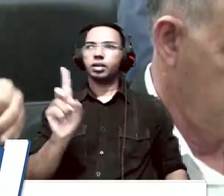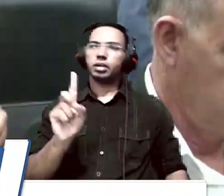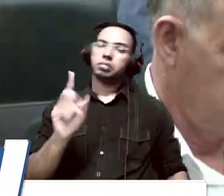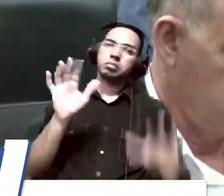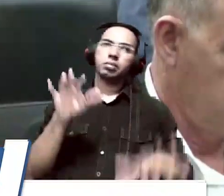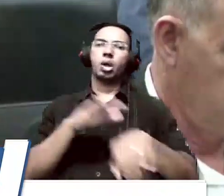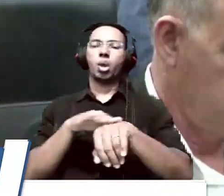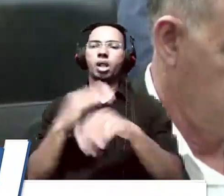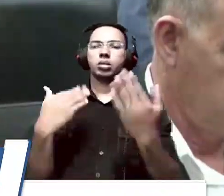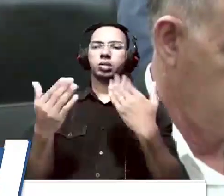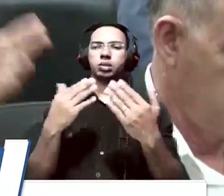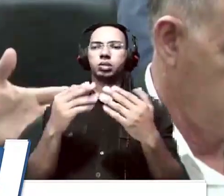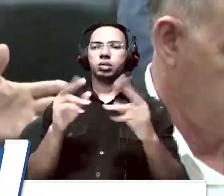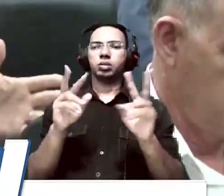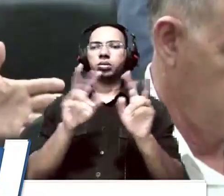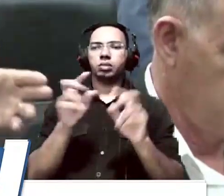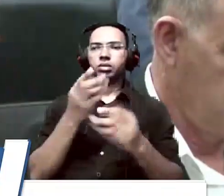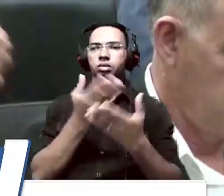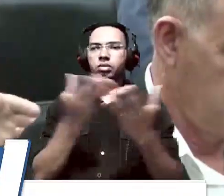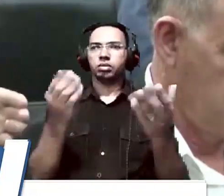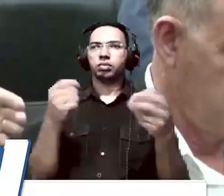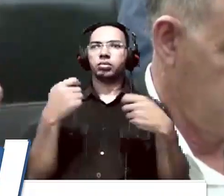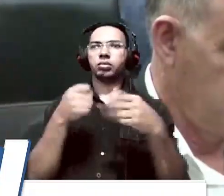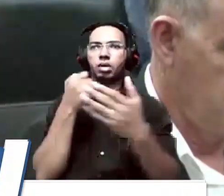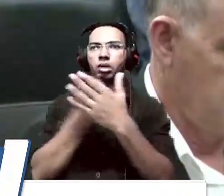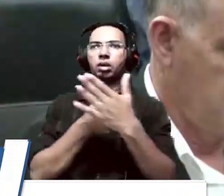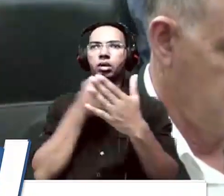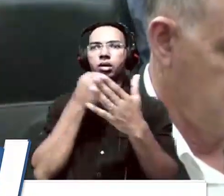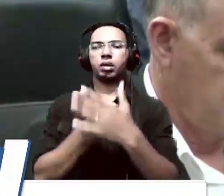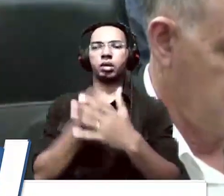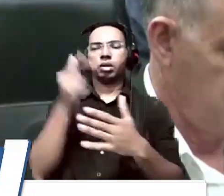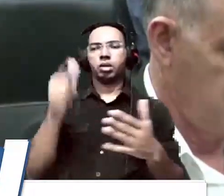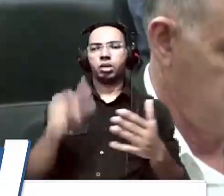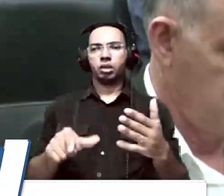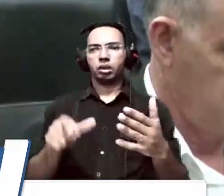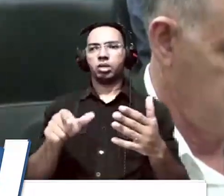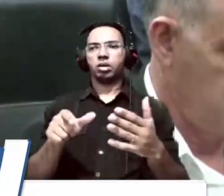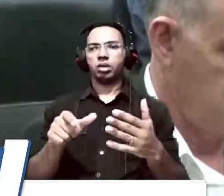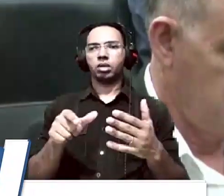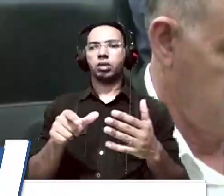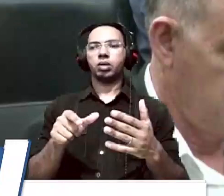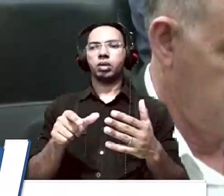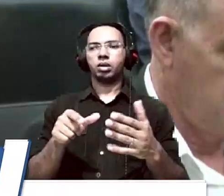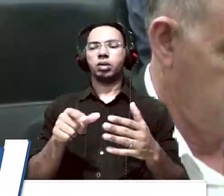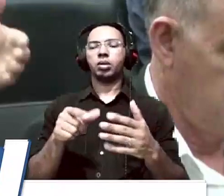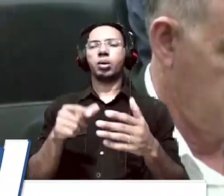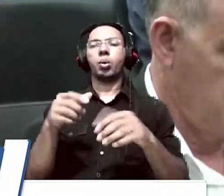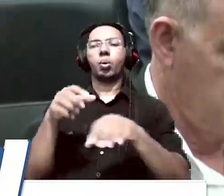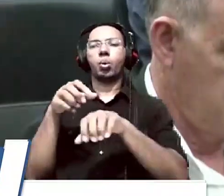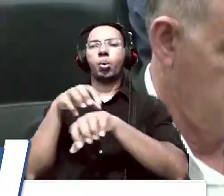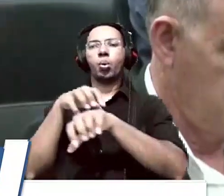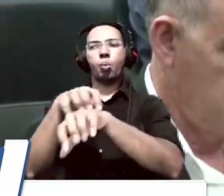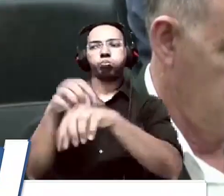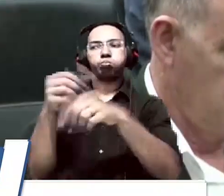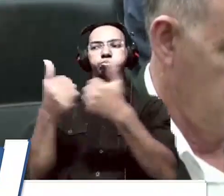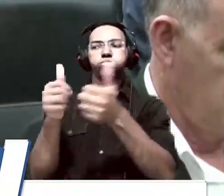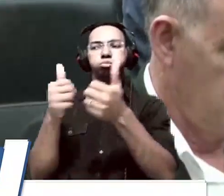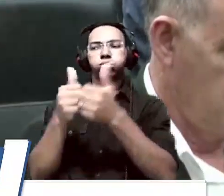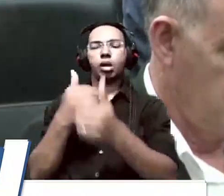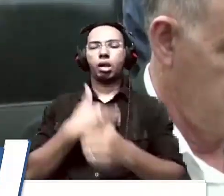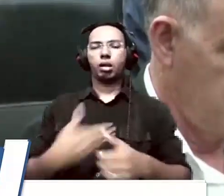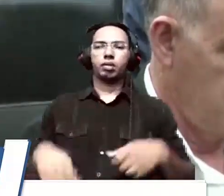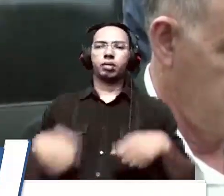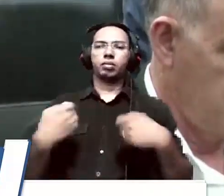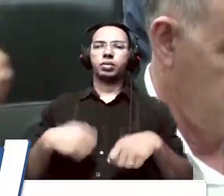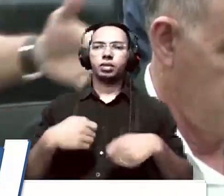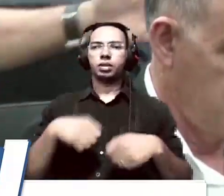é um assunto que realmente vocês têm que batalhar, porque, repito, é transporte público, tem que ter as gratuidades. Agora, de